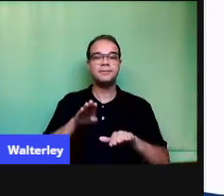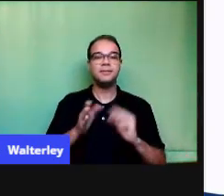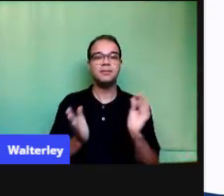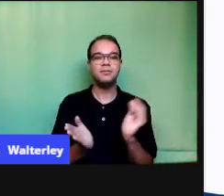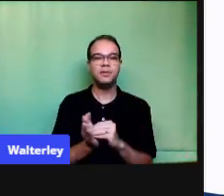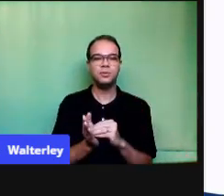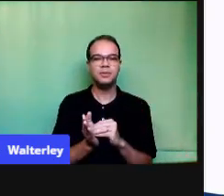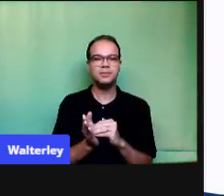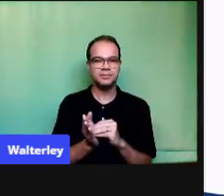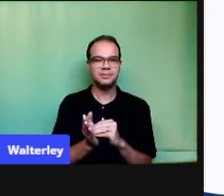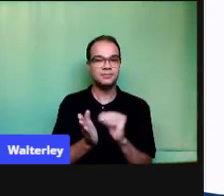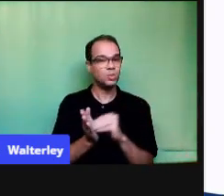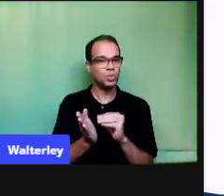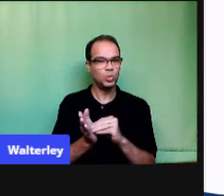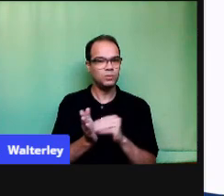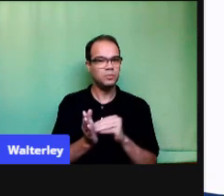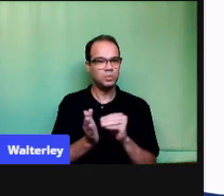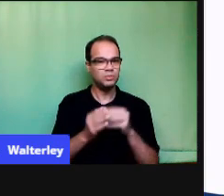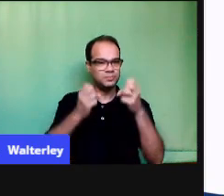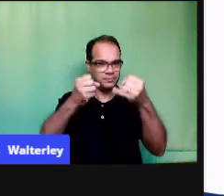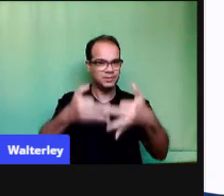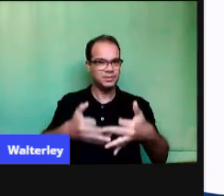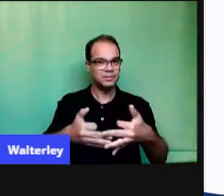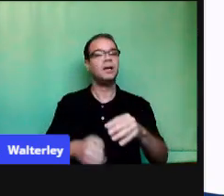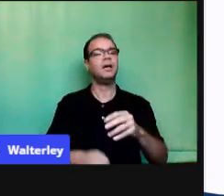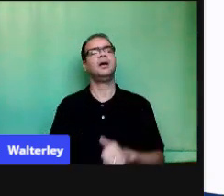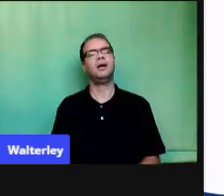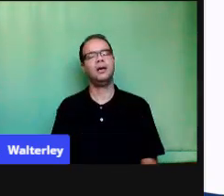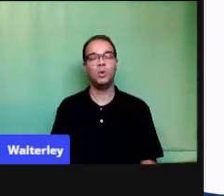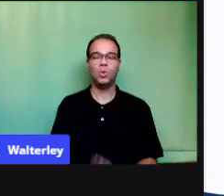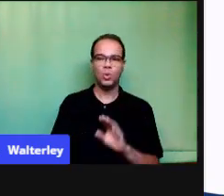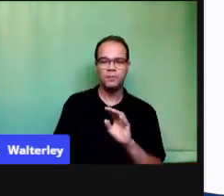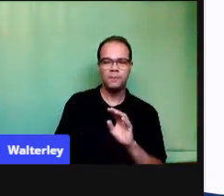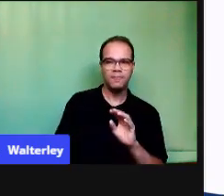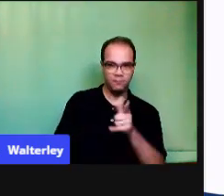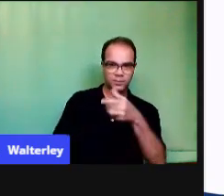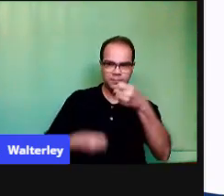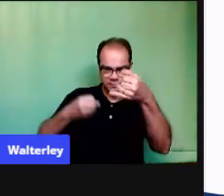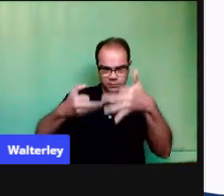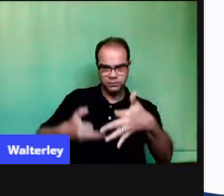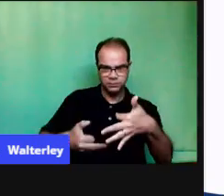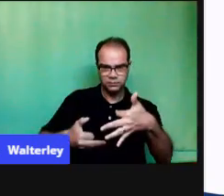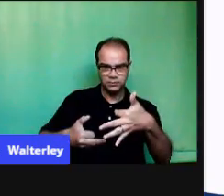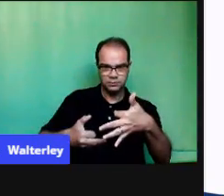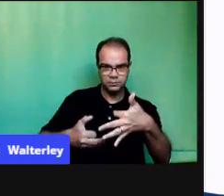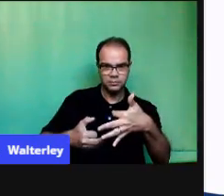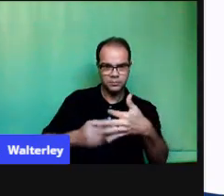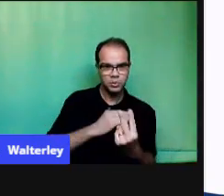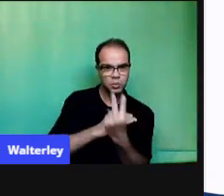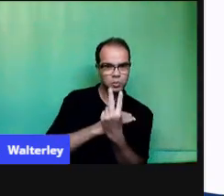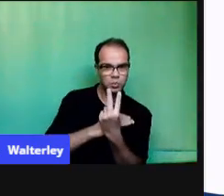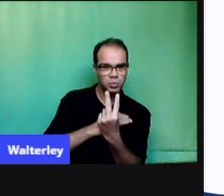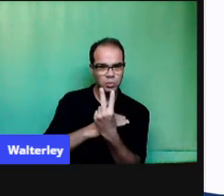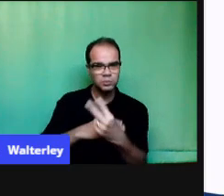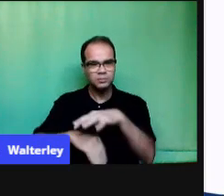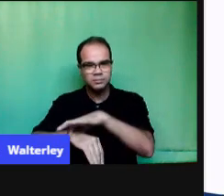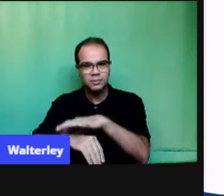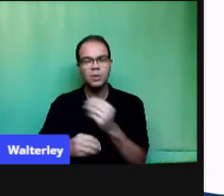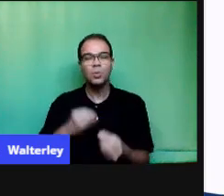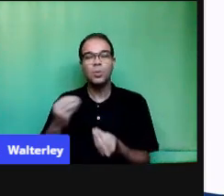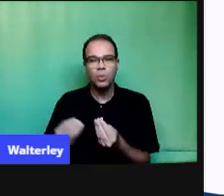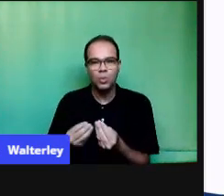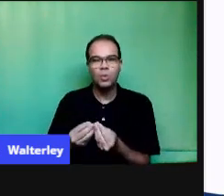E começa a falar, olha, além desse método de prevenção, temos outros também, e faz a apresentação junto com os alunos.